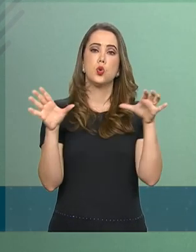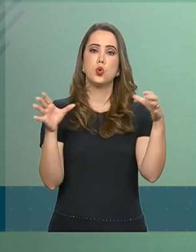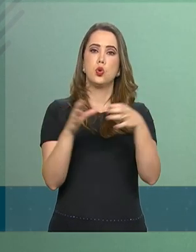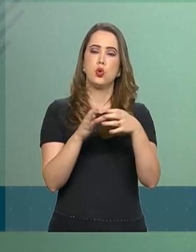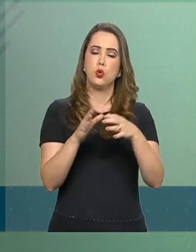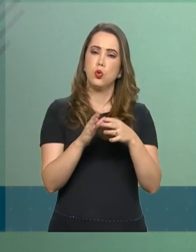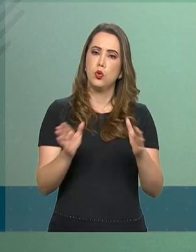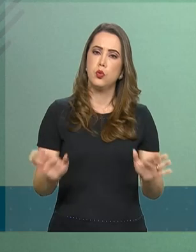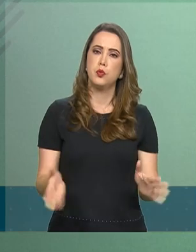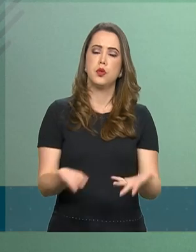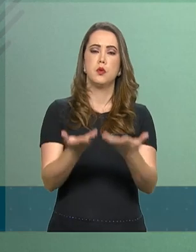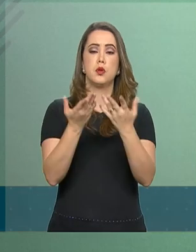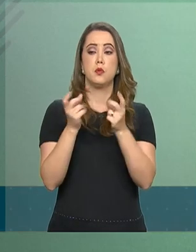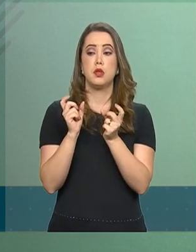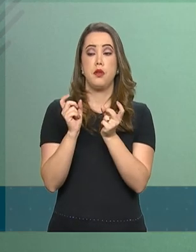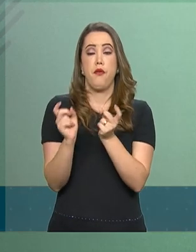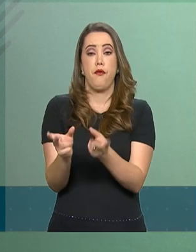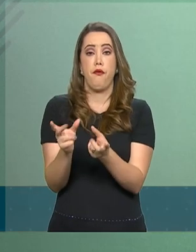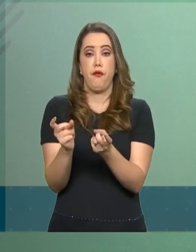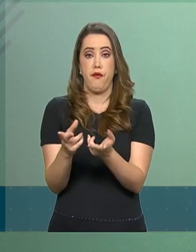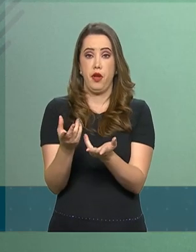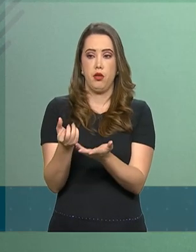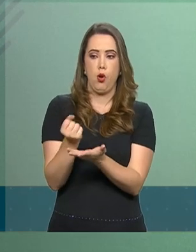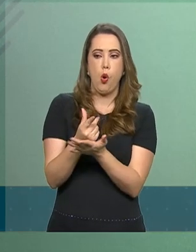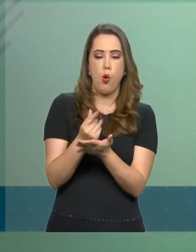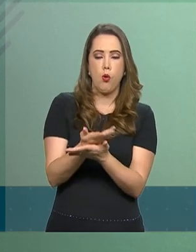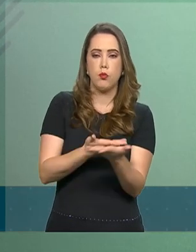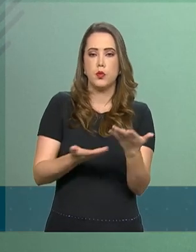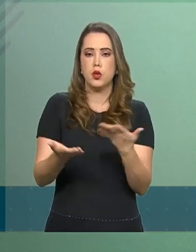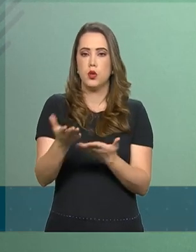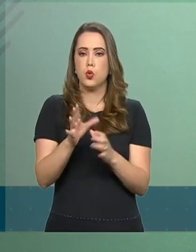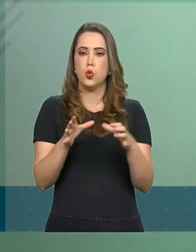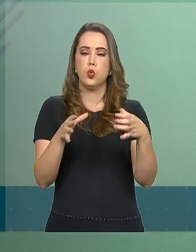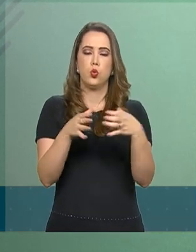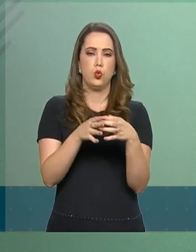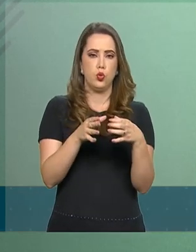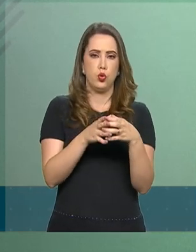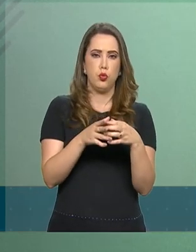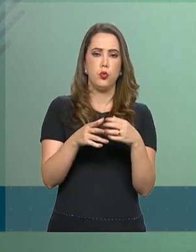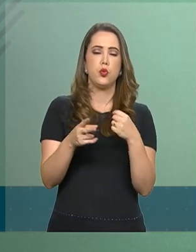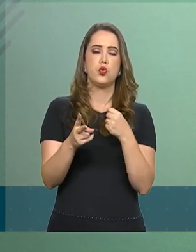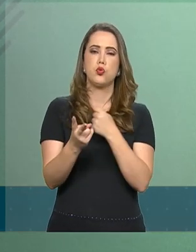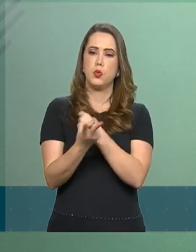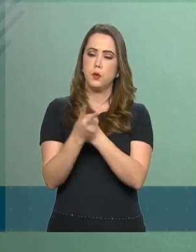o comércio e os investimentos da área de defesa